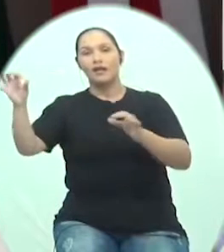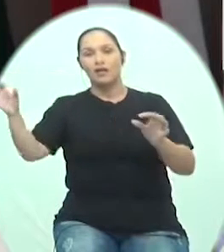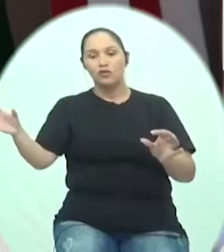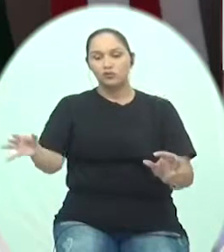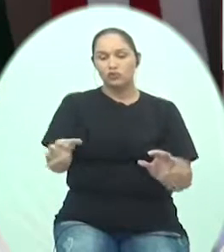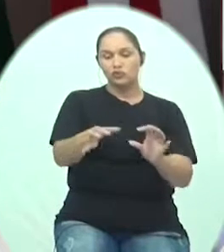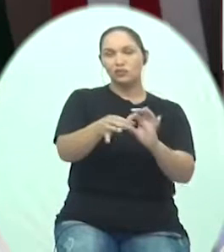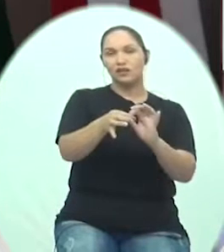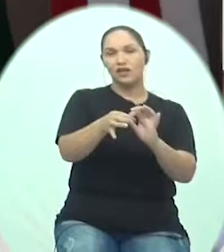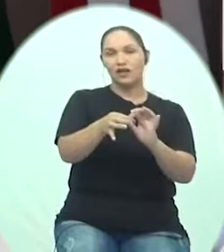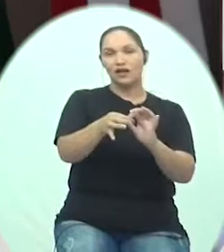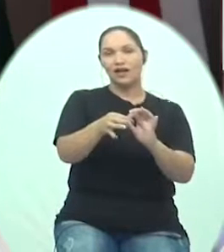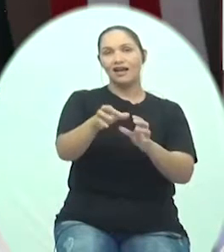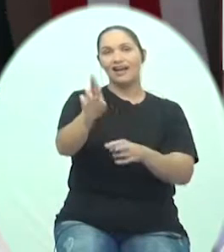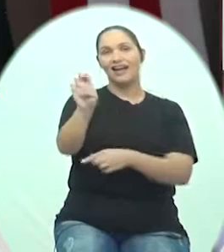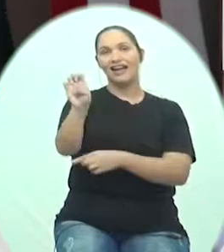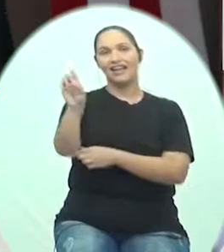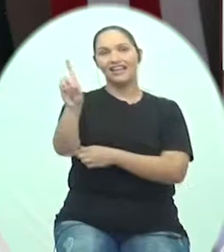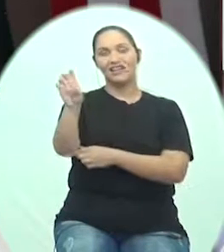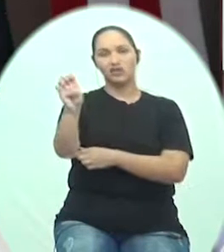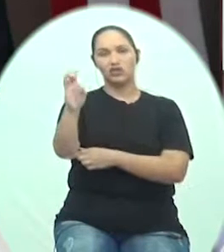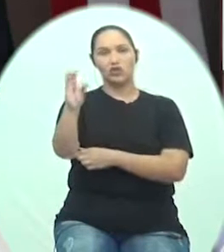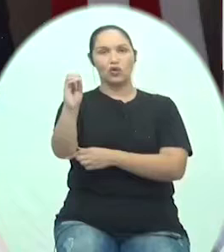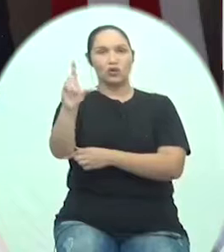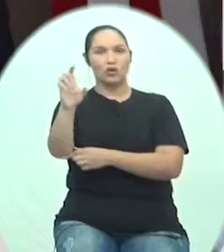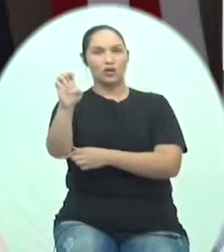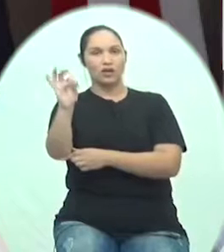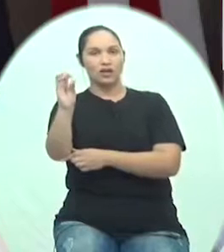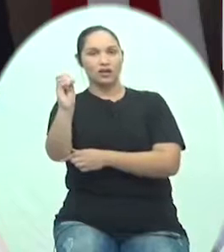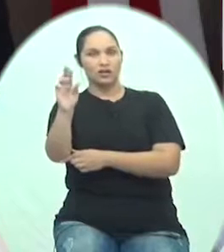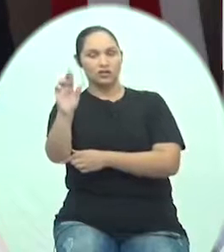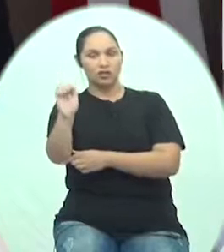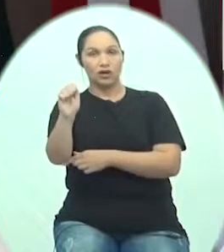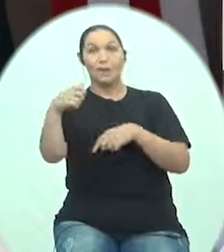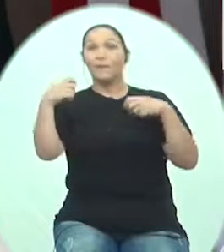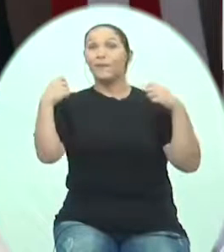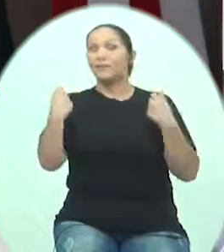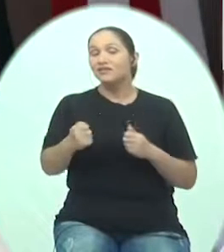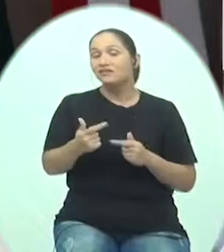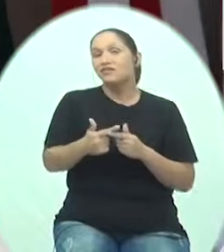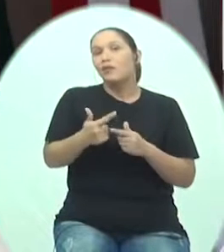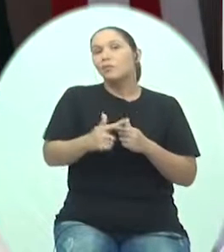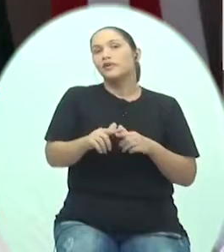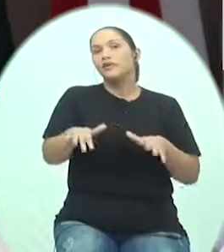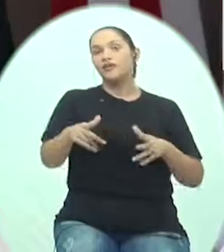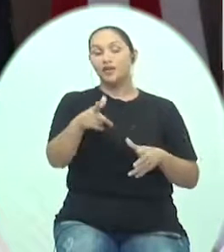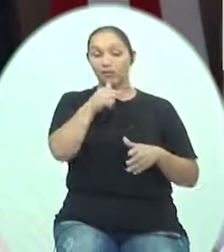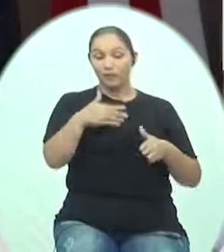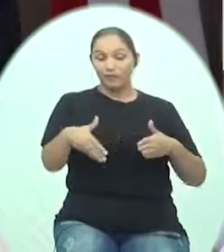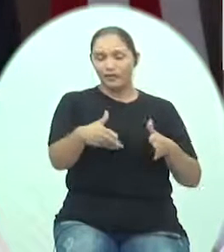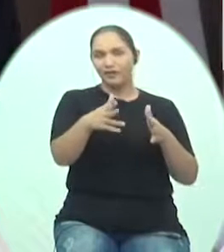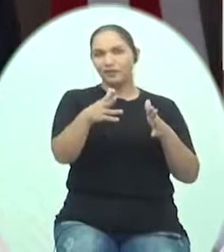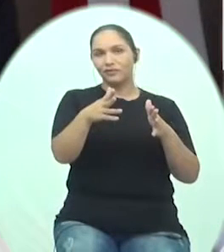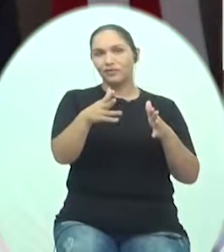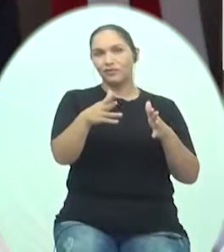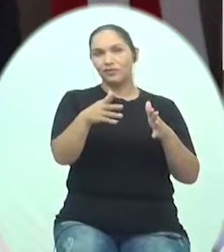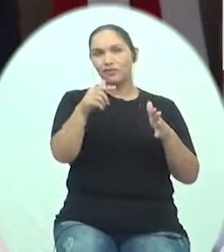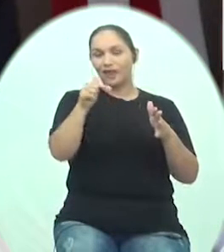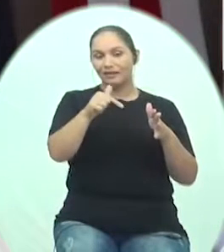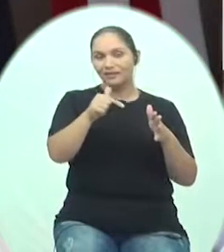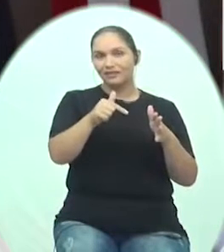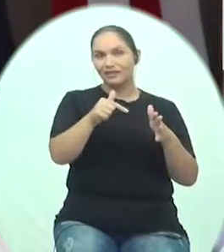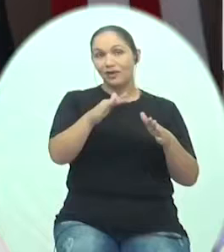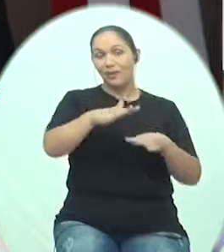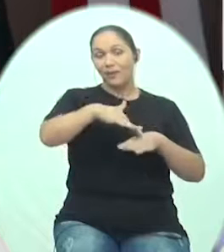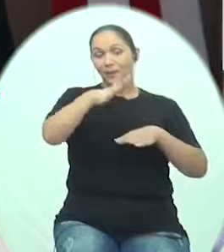eh isso vai contribuir também para a despoluição eh do Rio cruma oportunizando